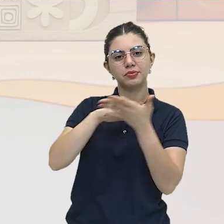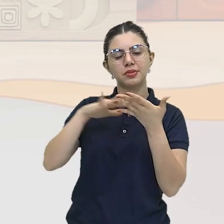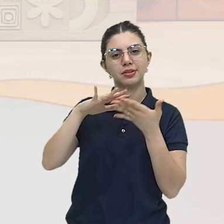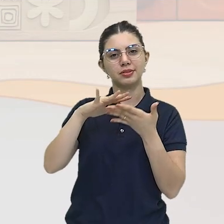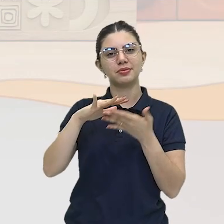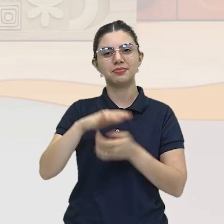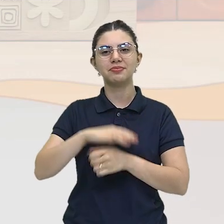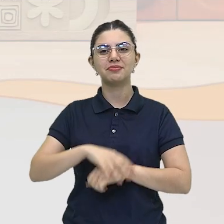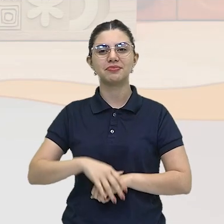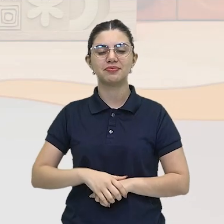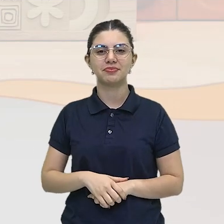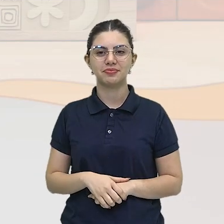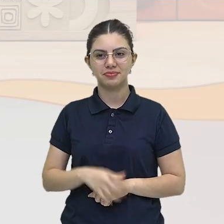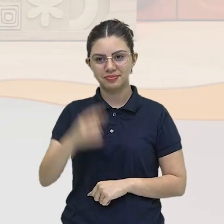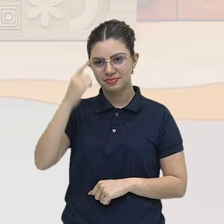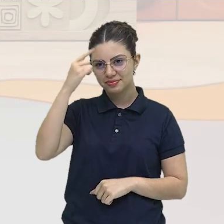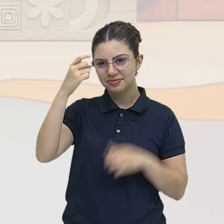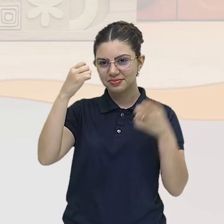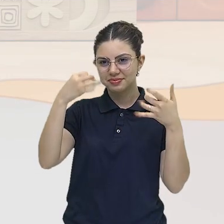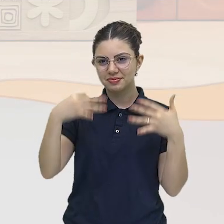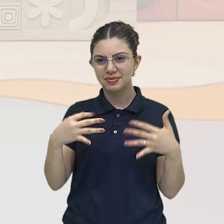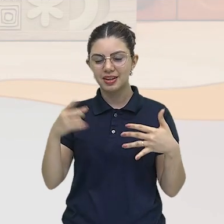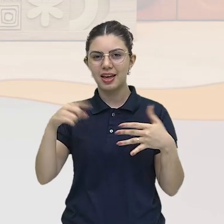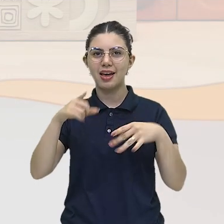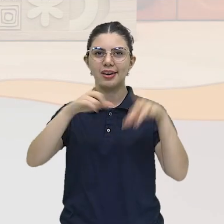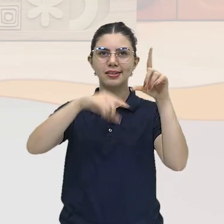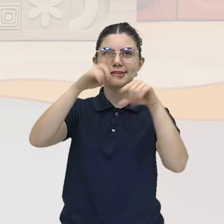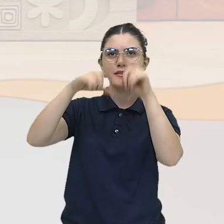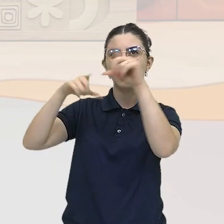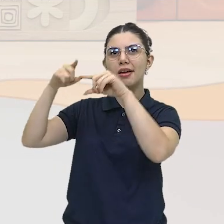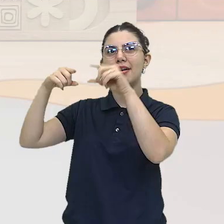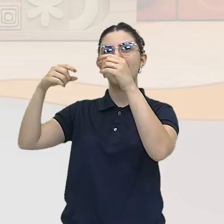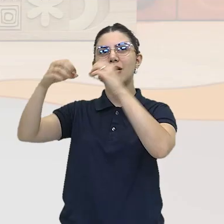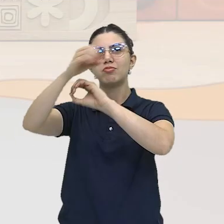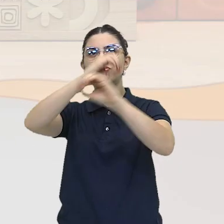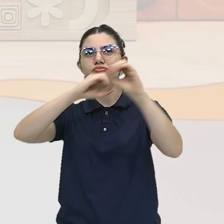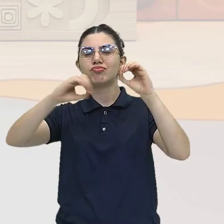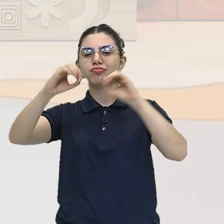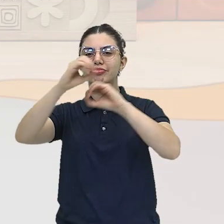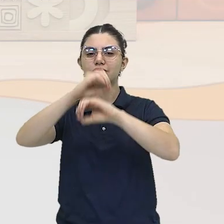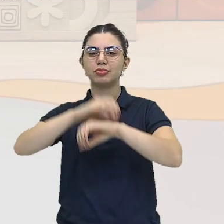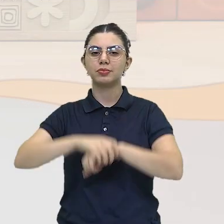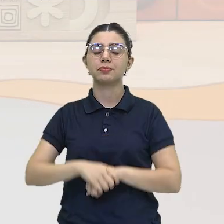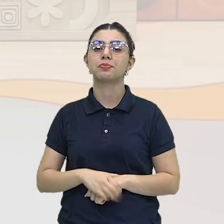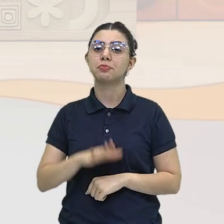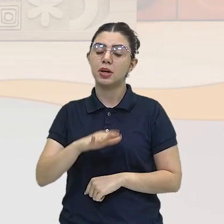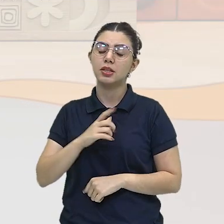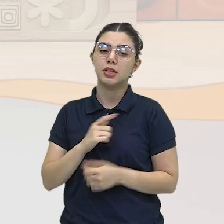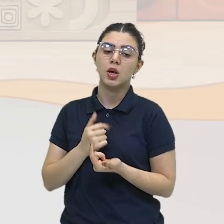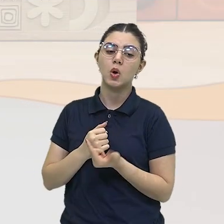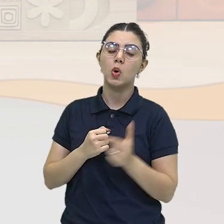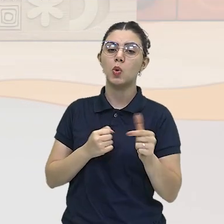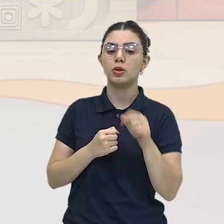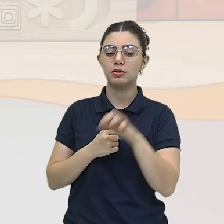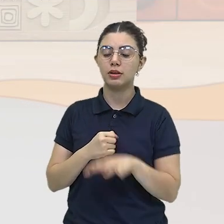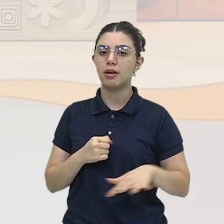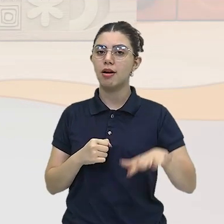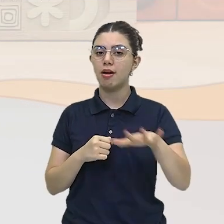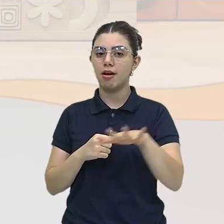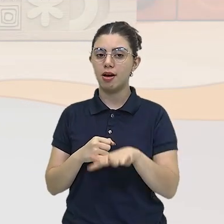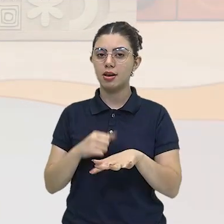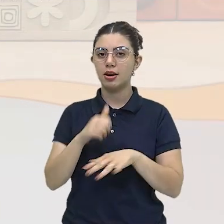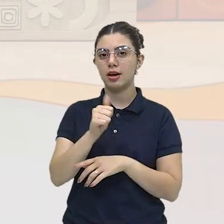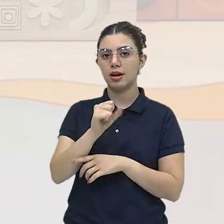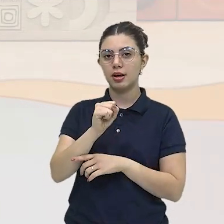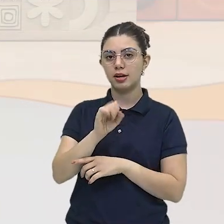celestes, as estrelas, os planetas. A astrofísica, ela também é um ramo da astronomia. Ela